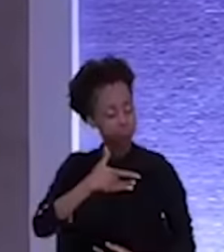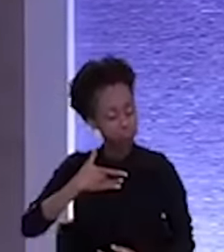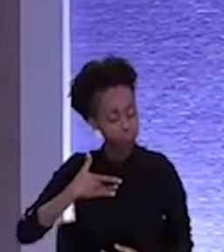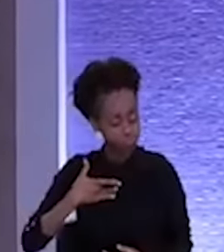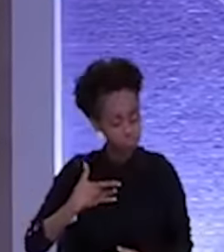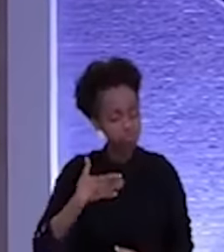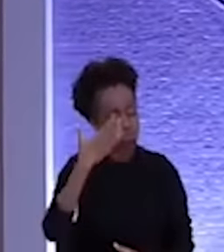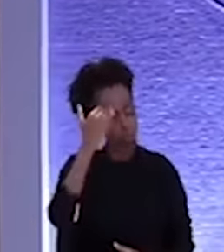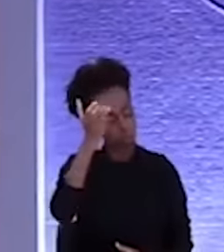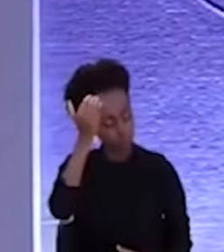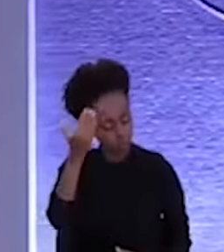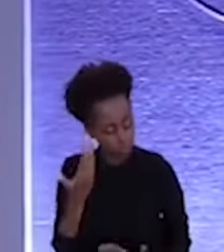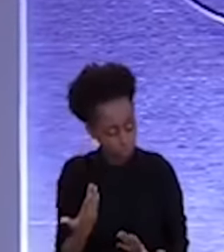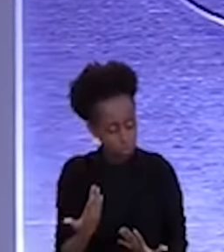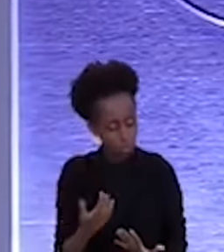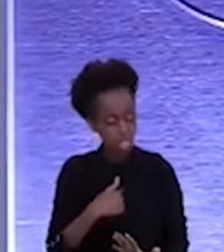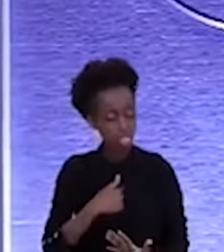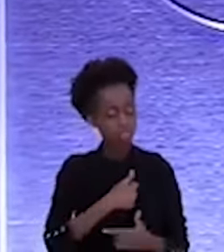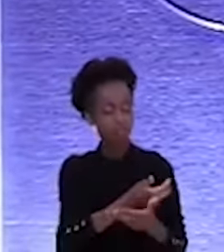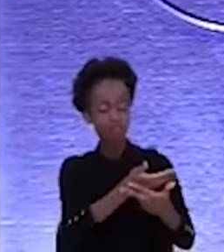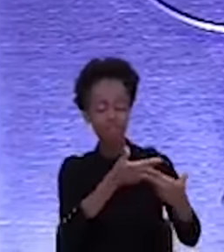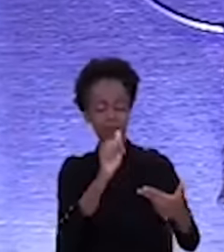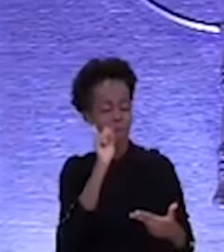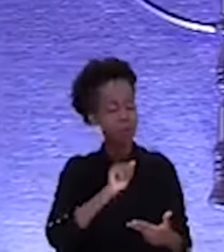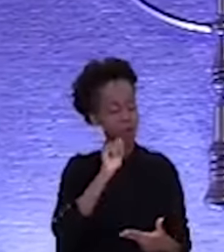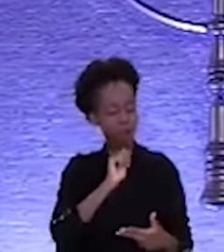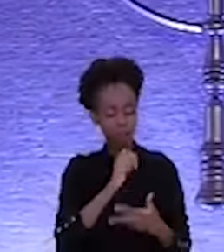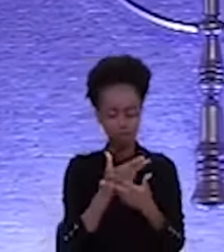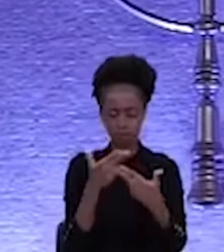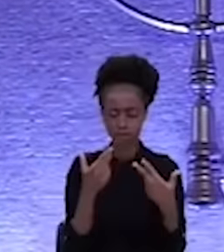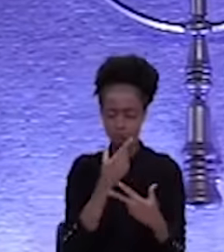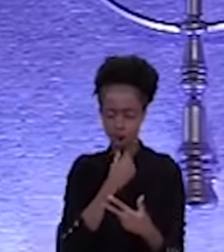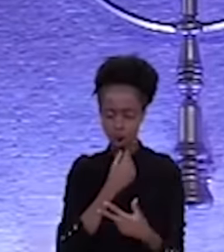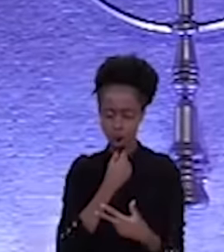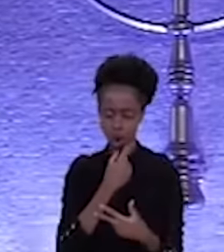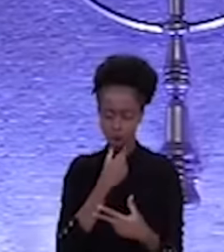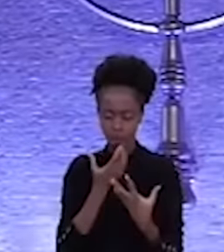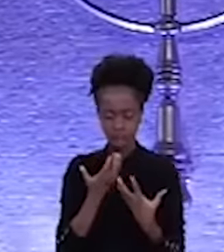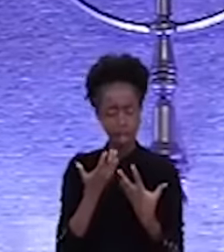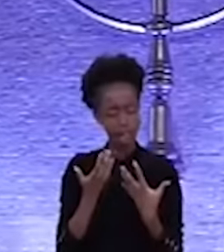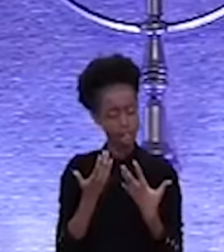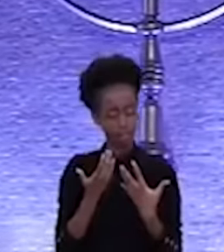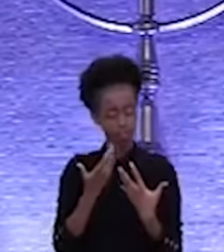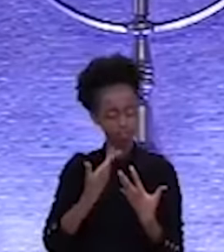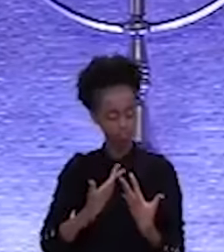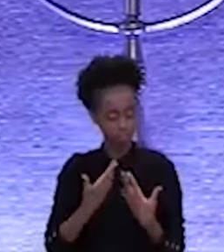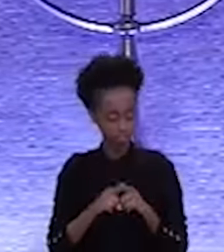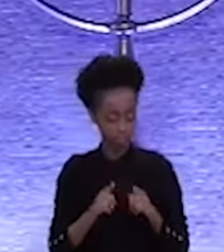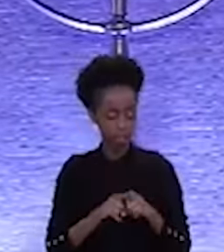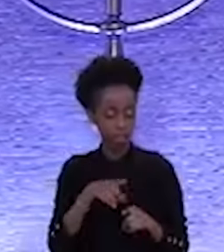sucedido, com mulheres aos seus pés, homens correndo atrás de você,